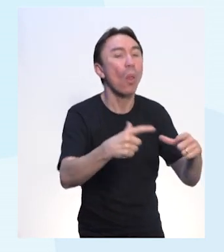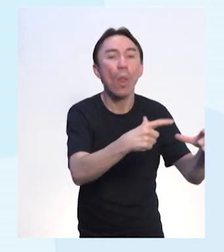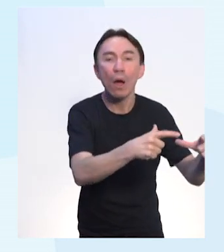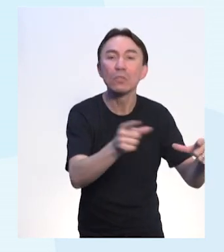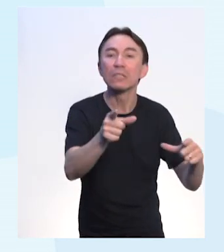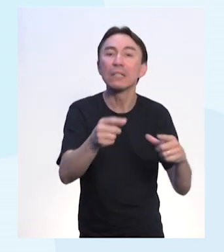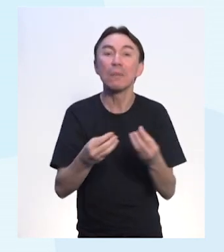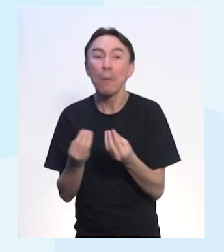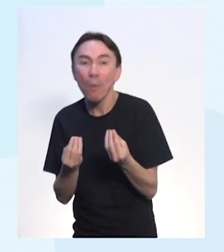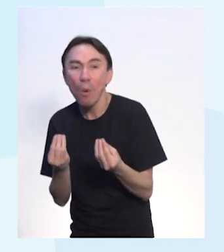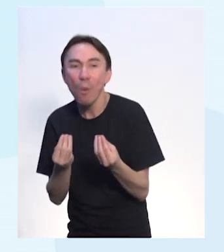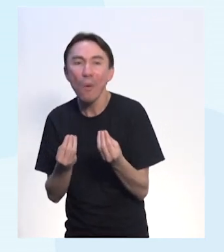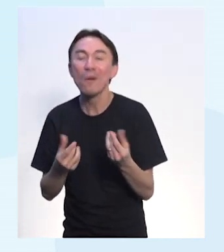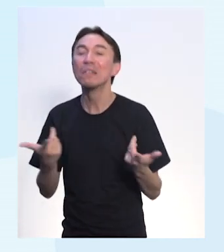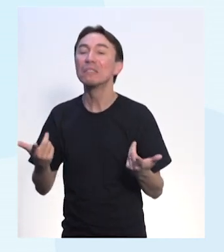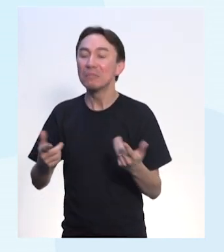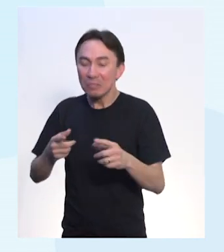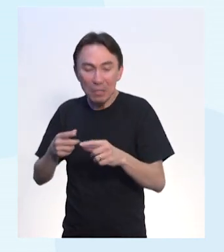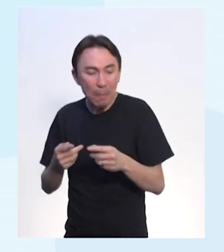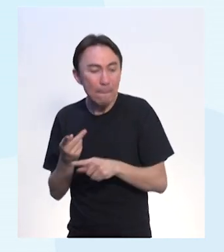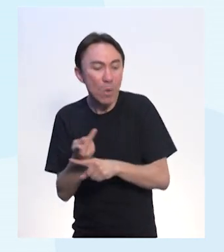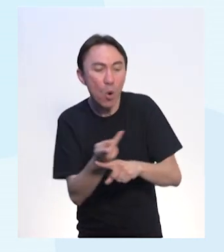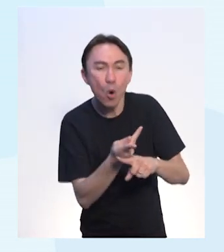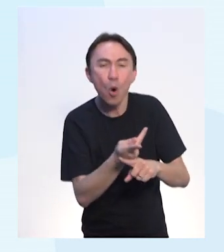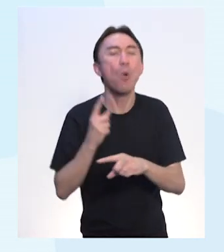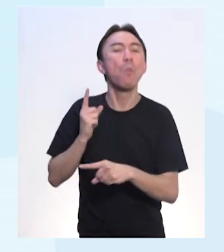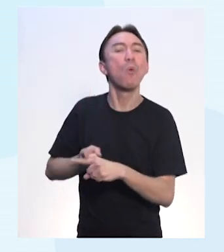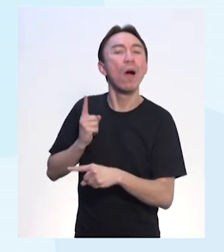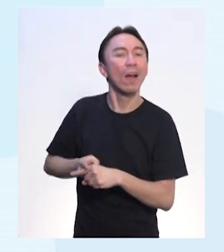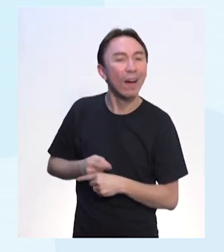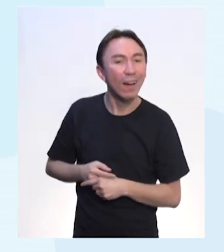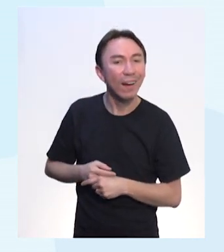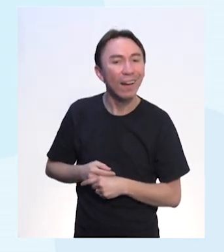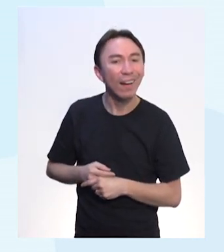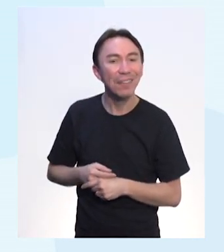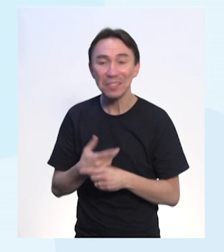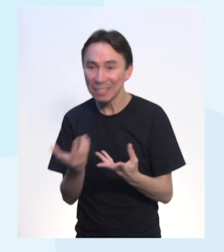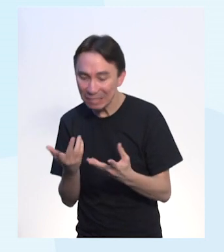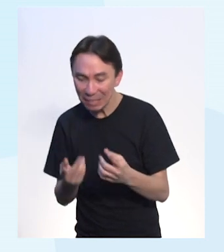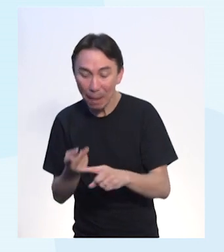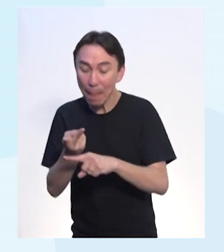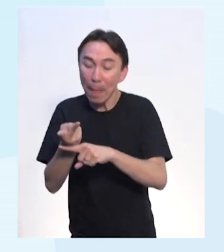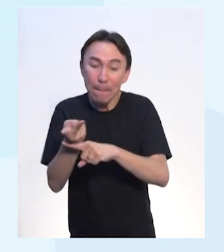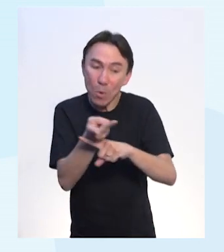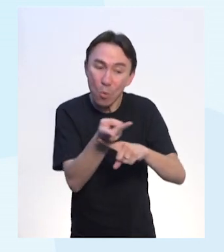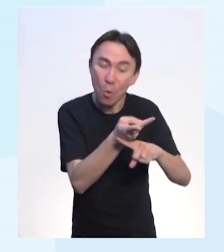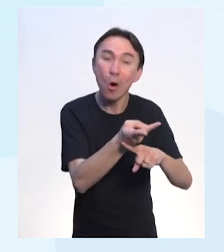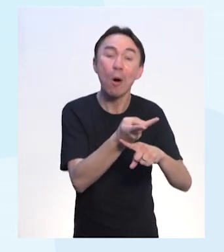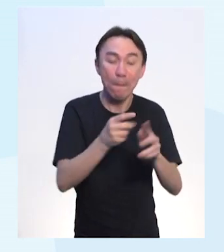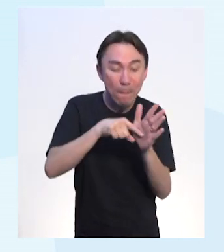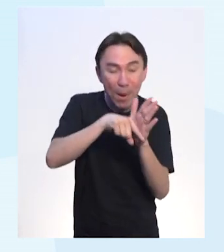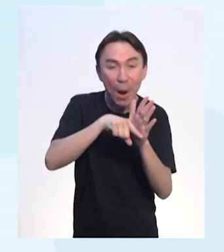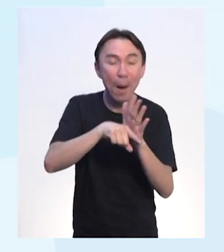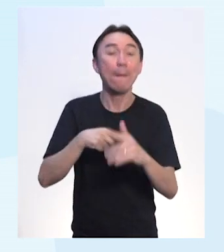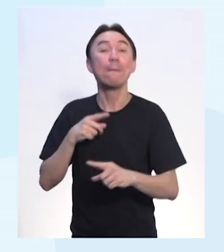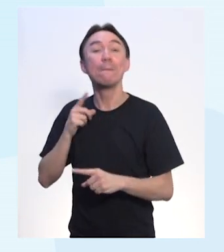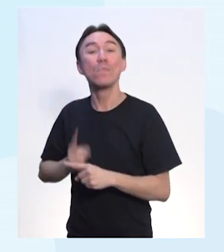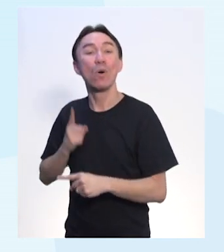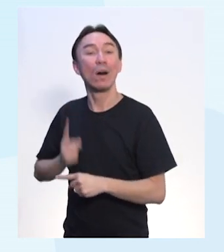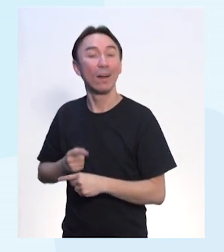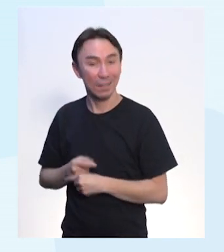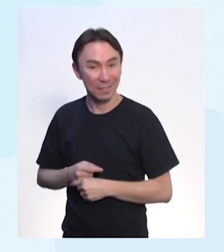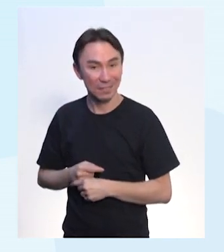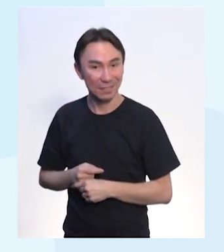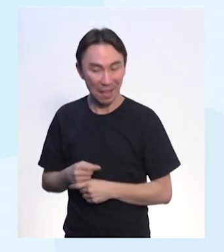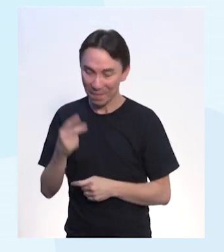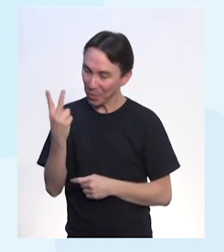Então, eu propus uma aula para vocês e eu quero saber quais motivos levariam você a fazer essa pesquisa sobre esses lugares.